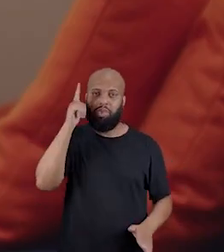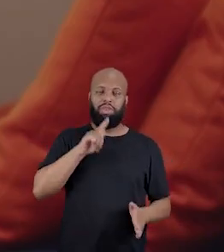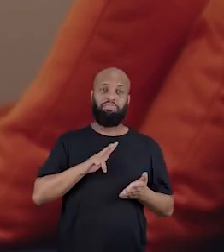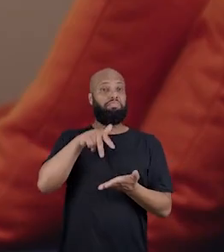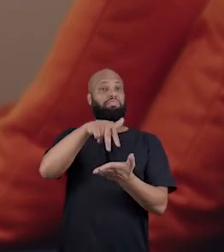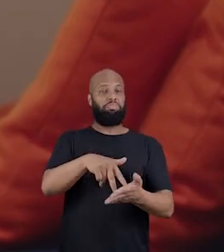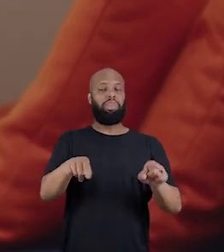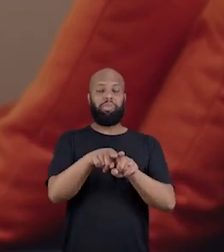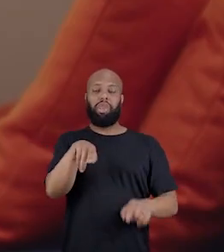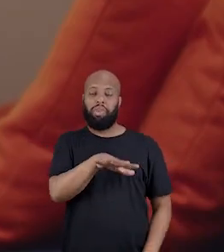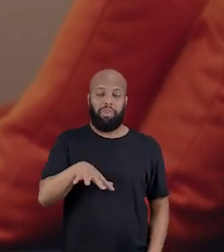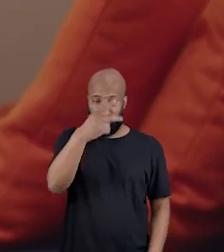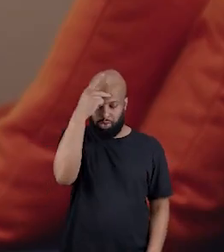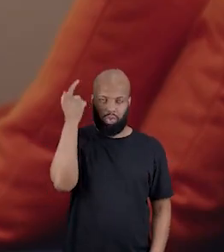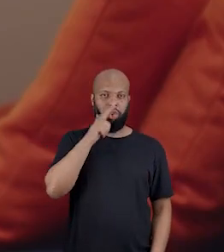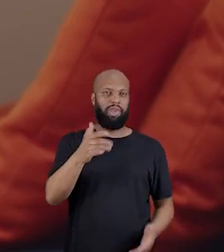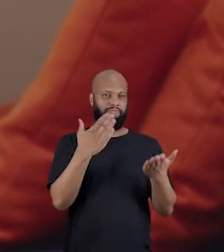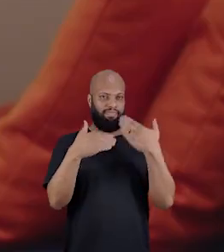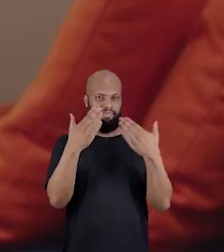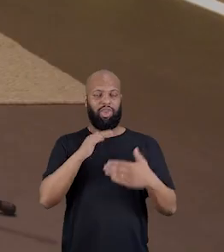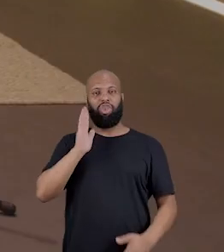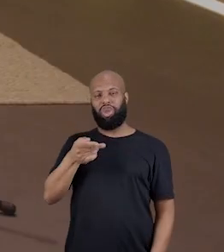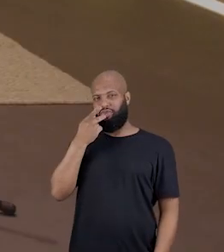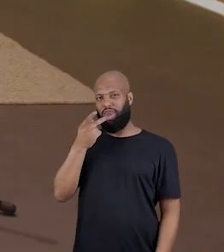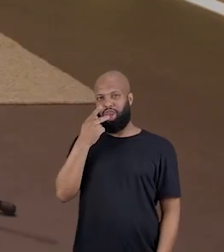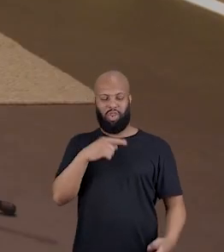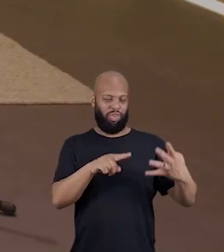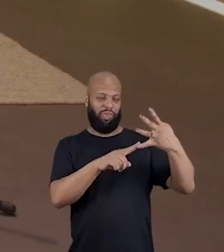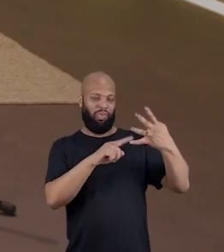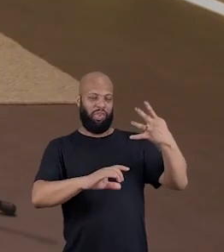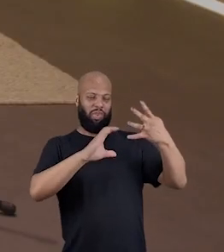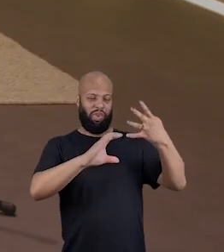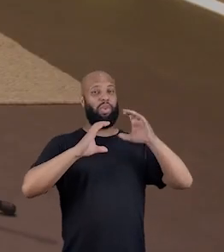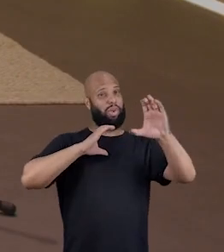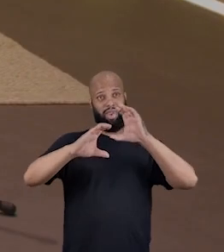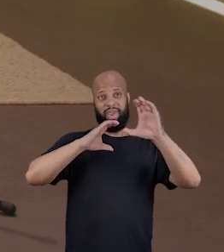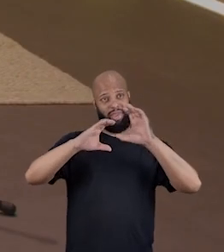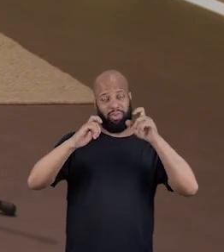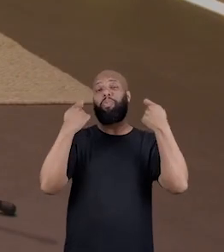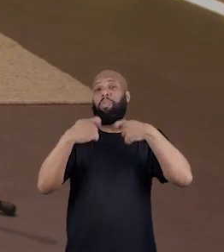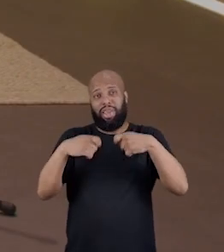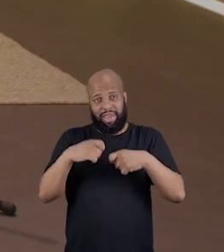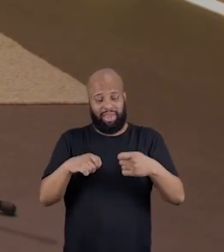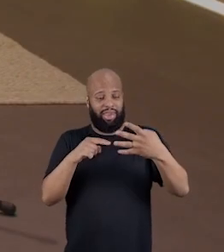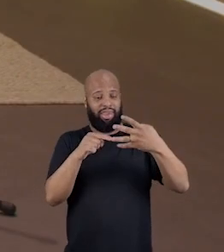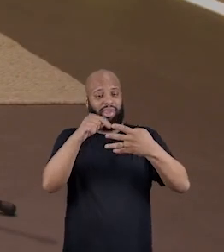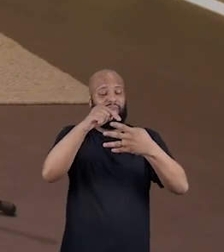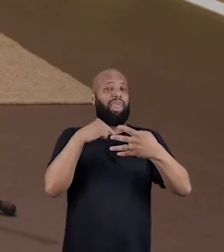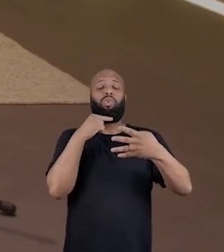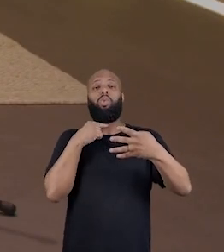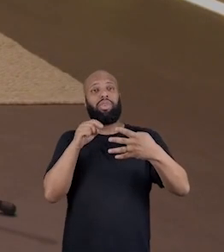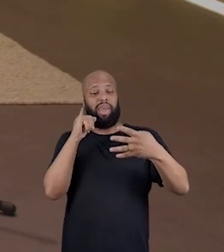se posicionar, favorecer um ambiente onde as pessoas possam dialogar. E a gente já falou muito do quarto C, que é a comunicação. Nada disso acontece sem a gente se falar.